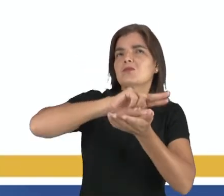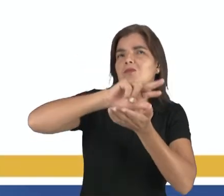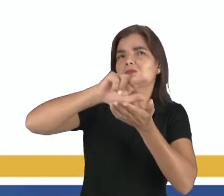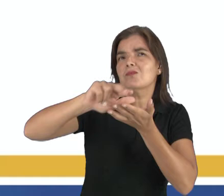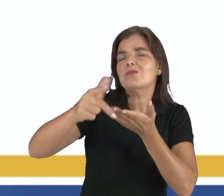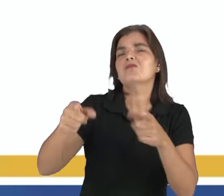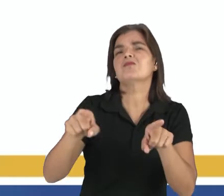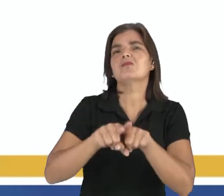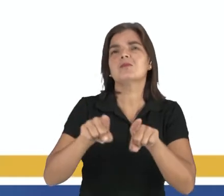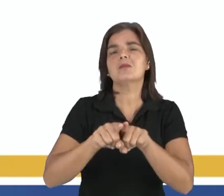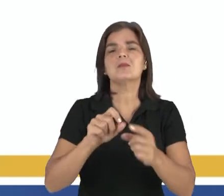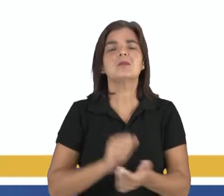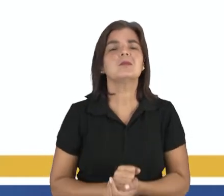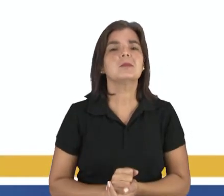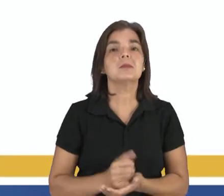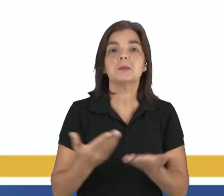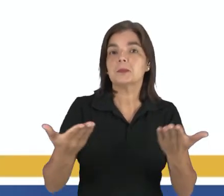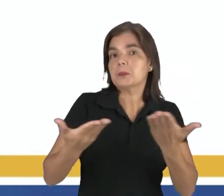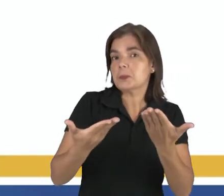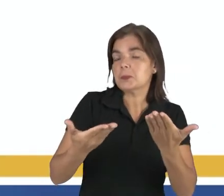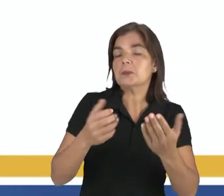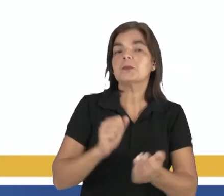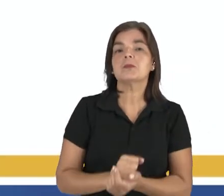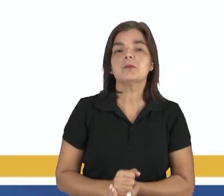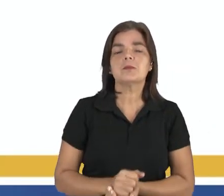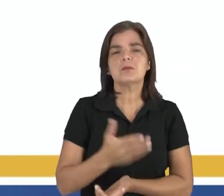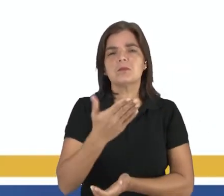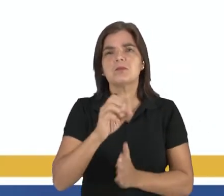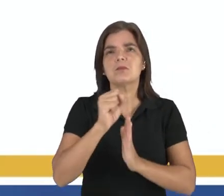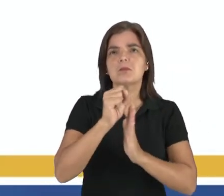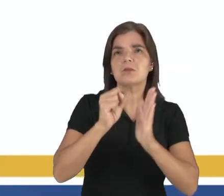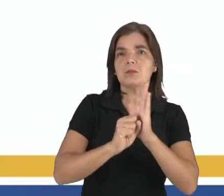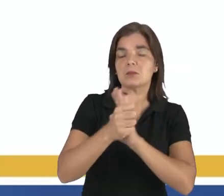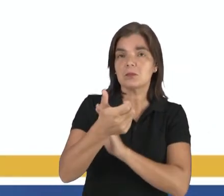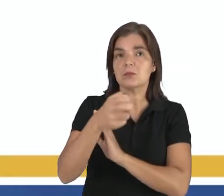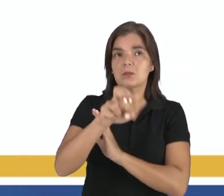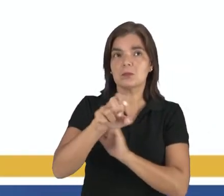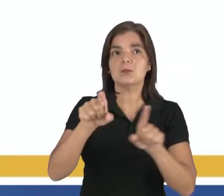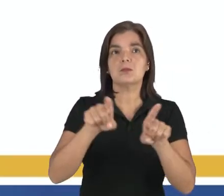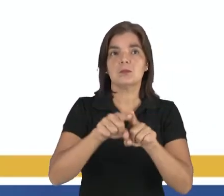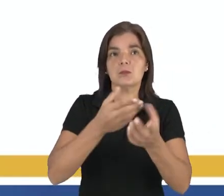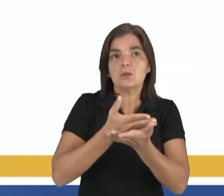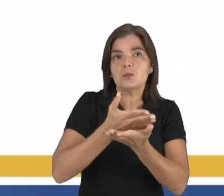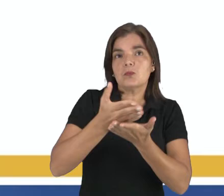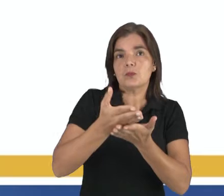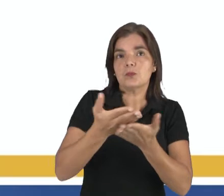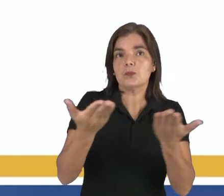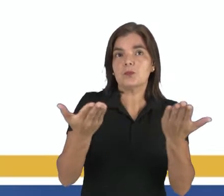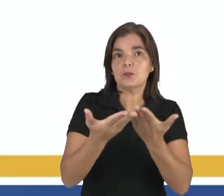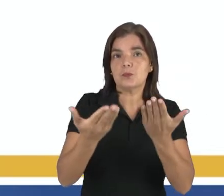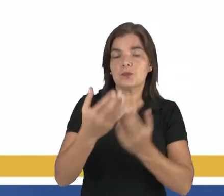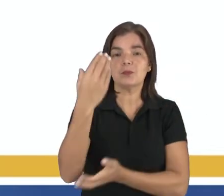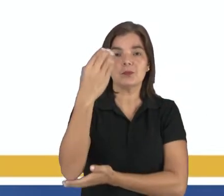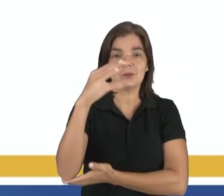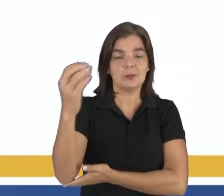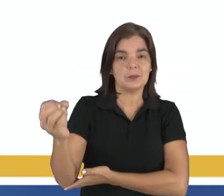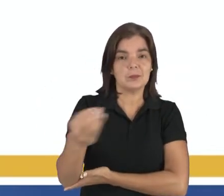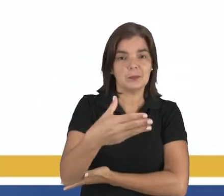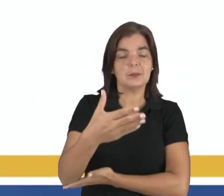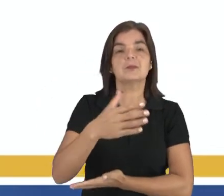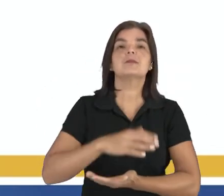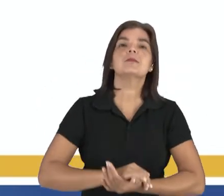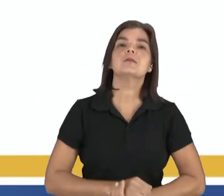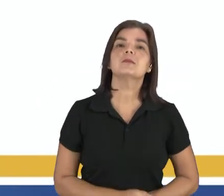Descartes, assim como outros, né? E por volta do século XV, se iniciou o que nós conhecemos como a